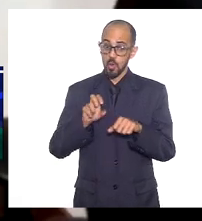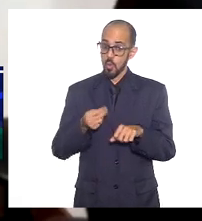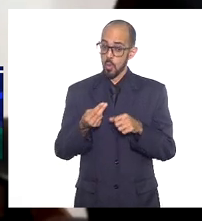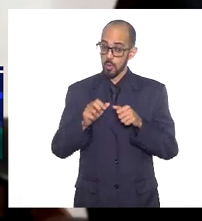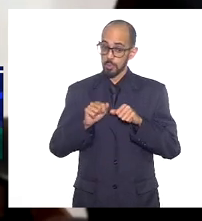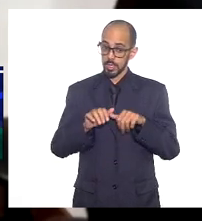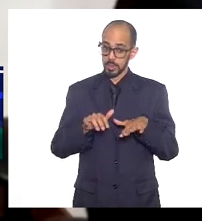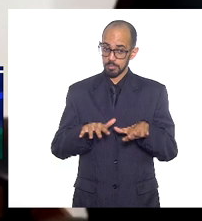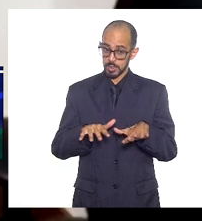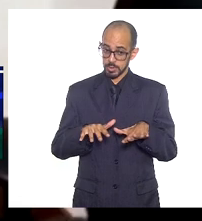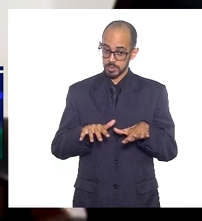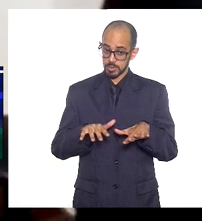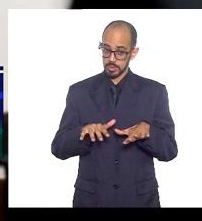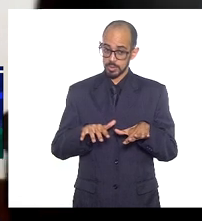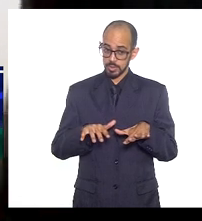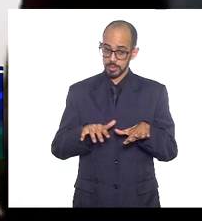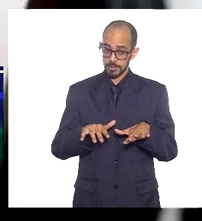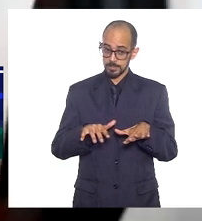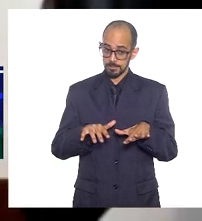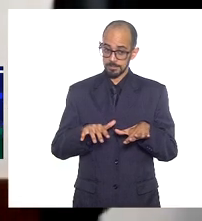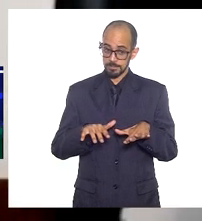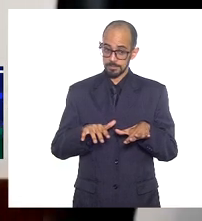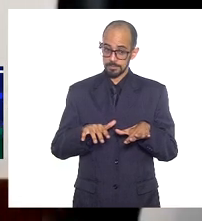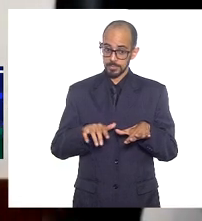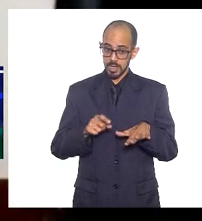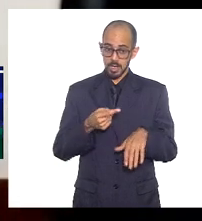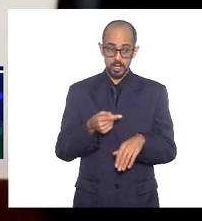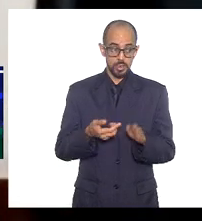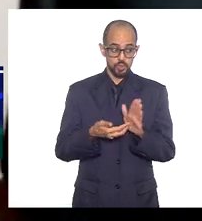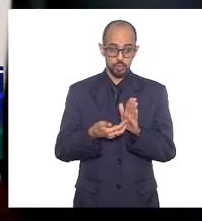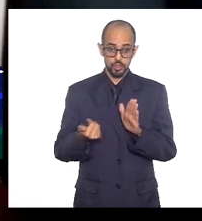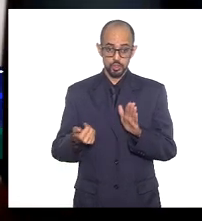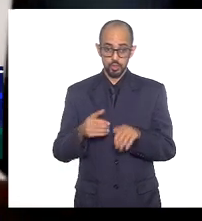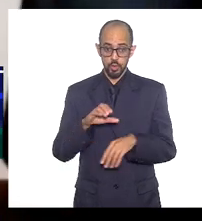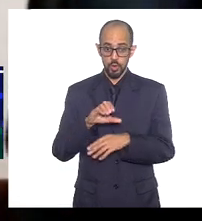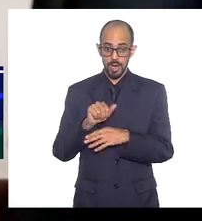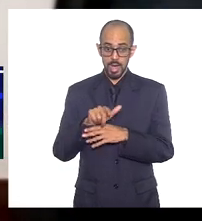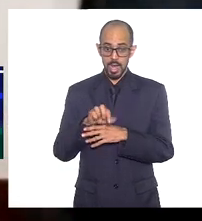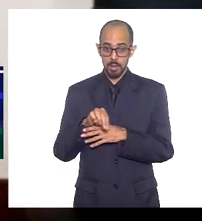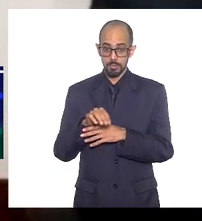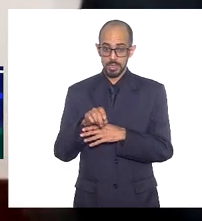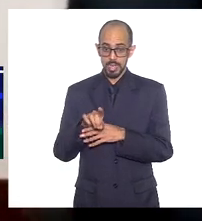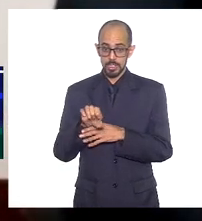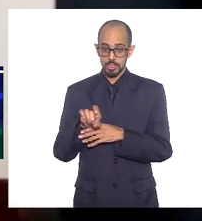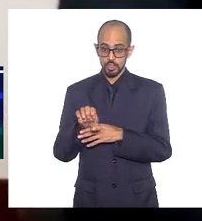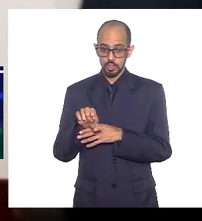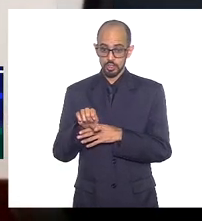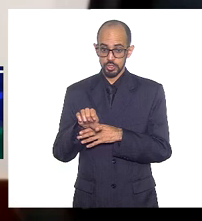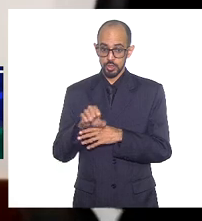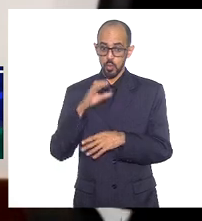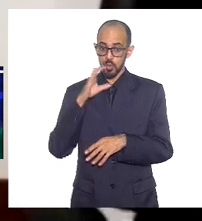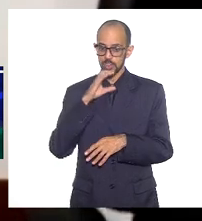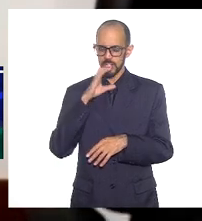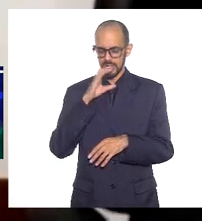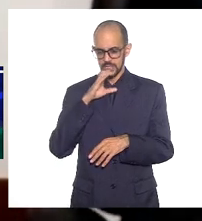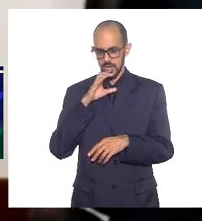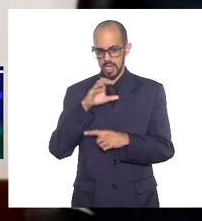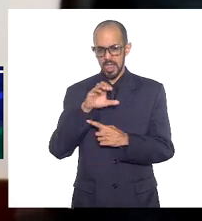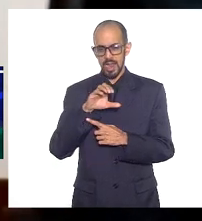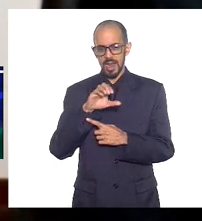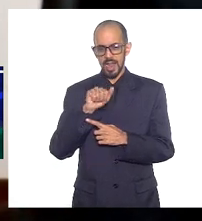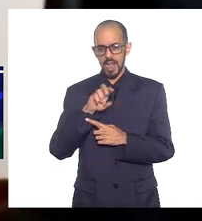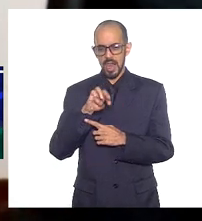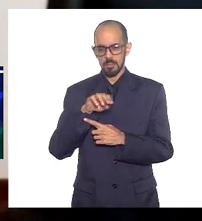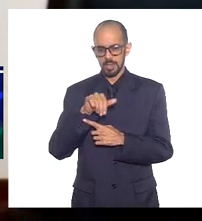ou pandemias, Vossa Excelência retirou calamidade pública aqui. O primeiro... Tirou da